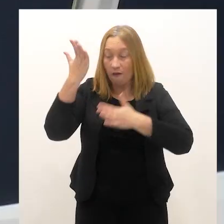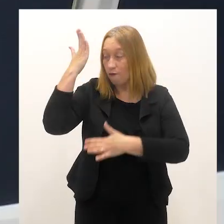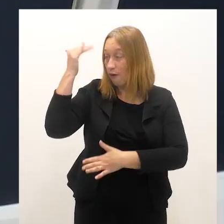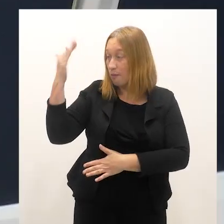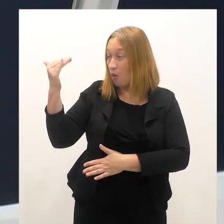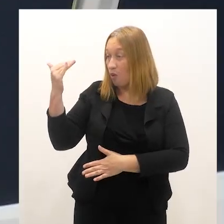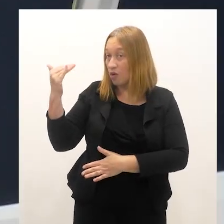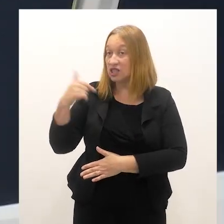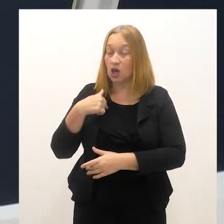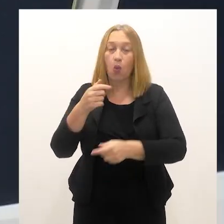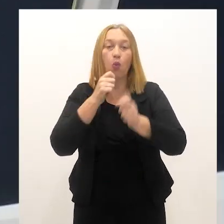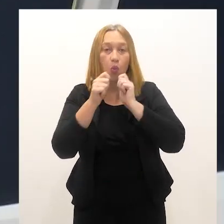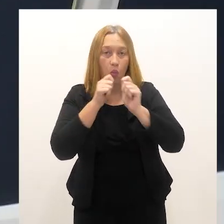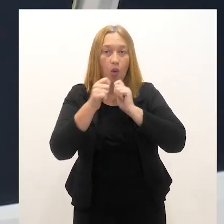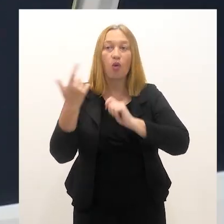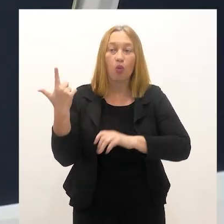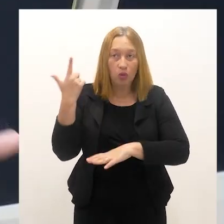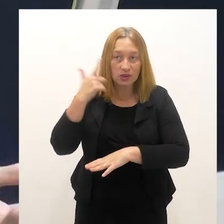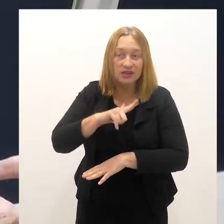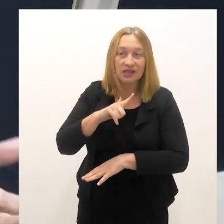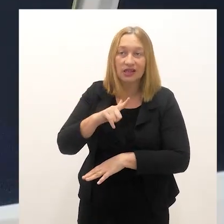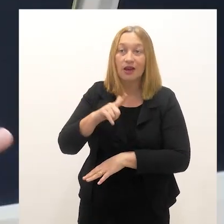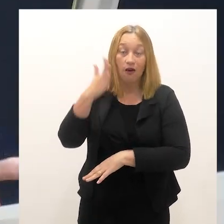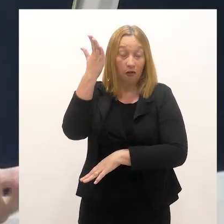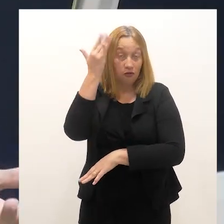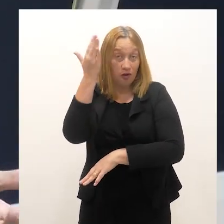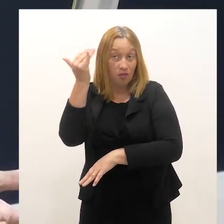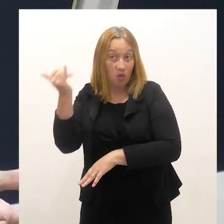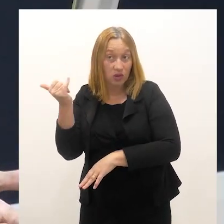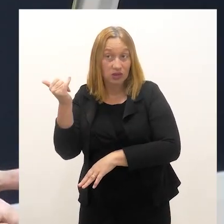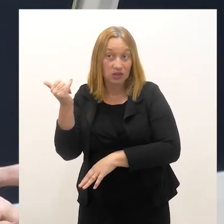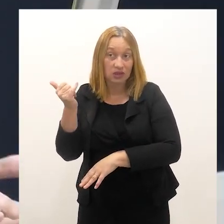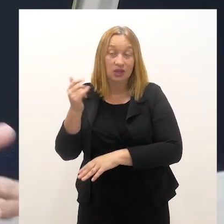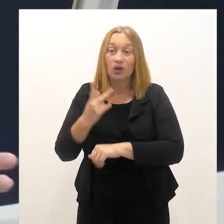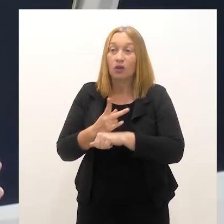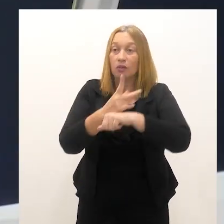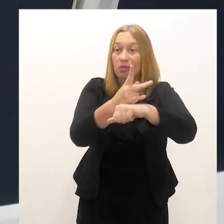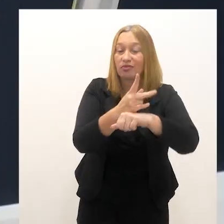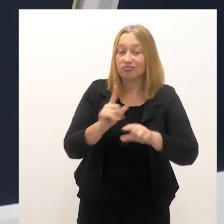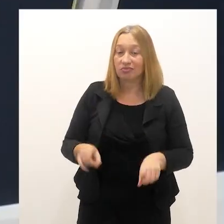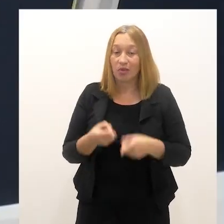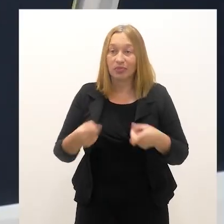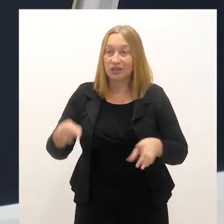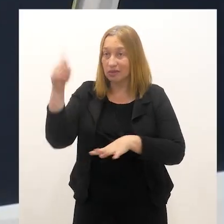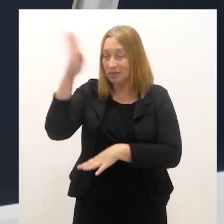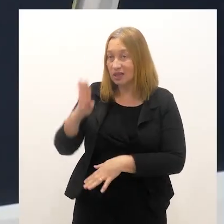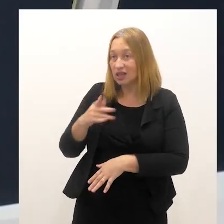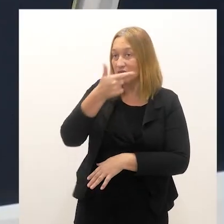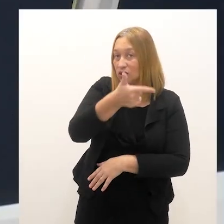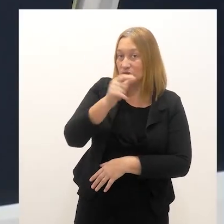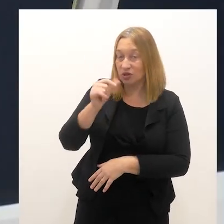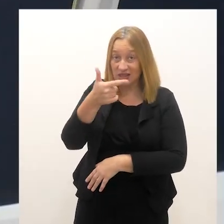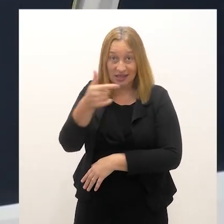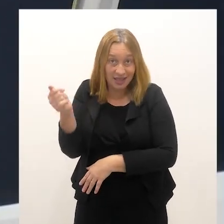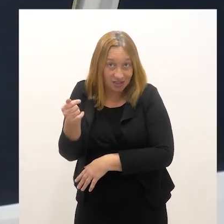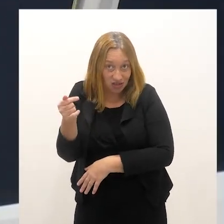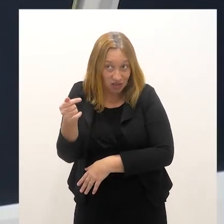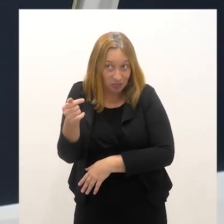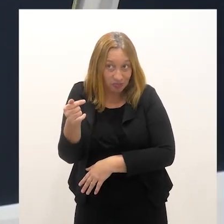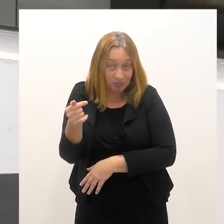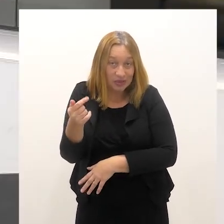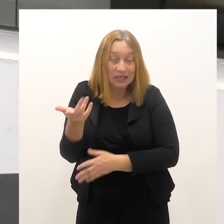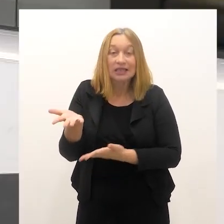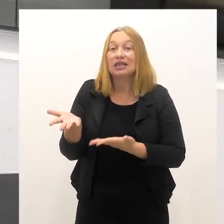fiz cobertura, que eu consegui entrevistar pessoas conhecidas, foi o Prêmio da Música Brasileira, em